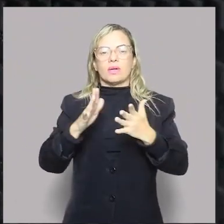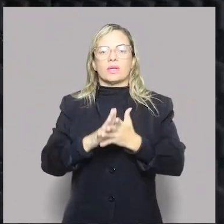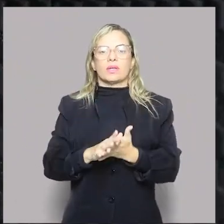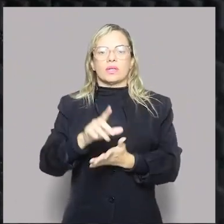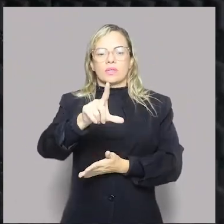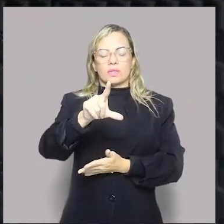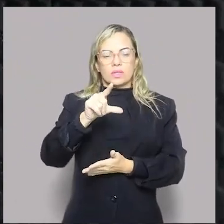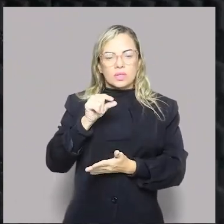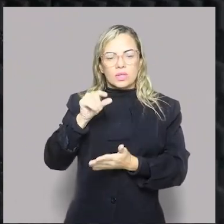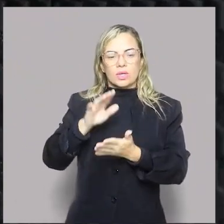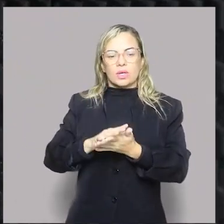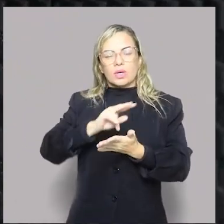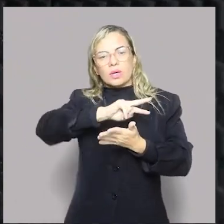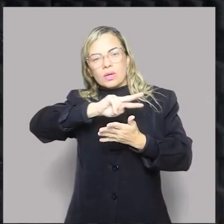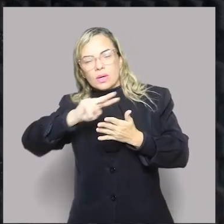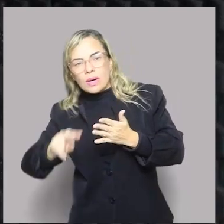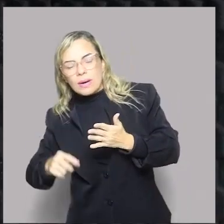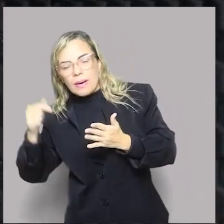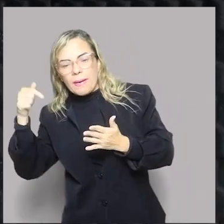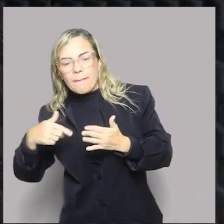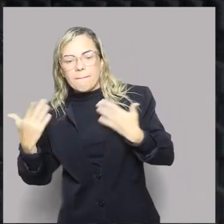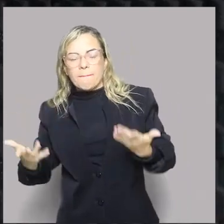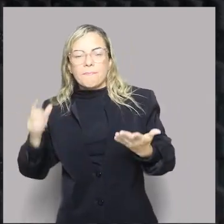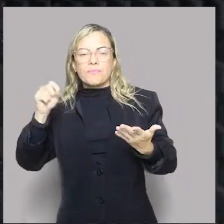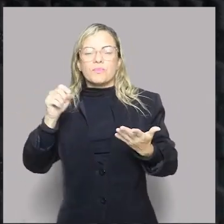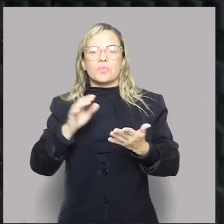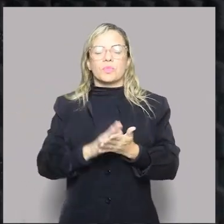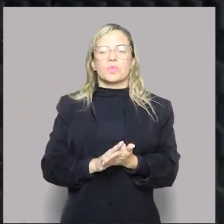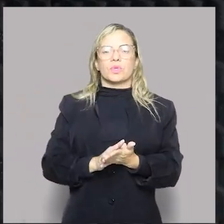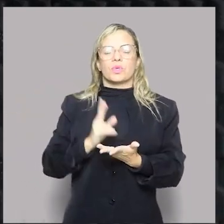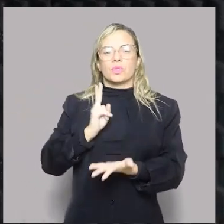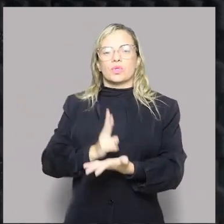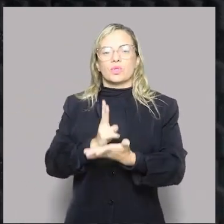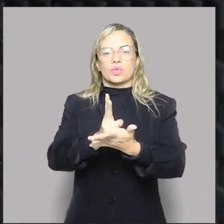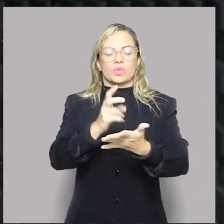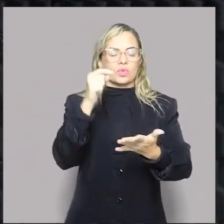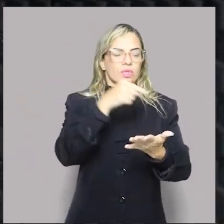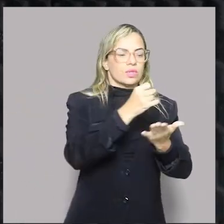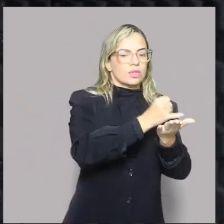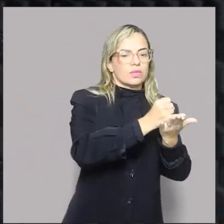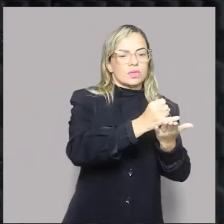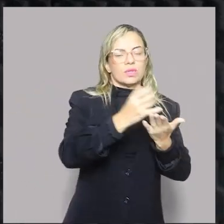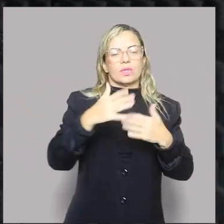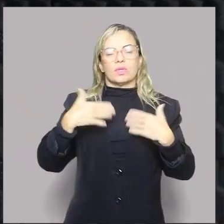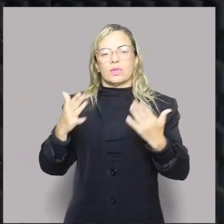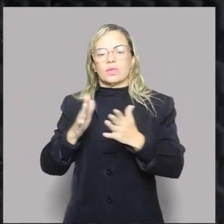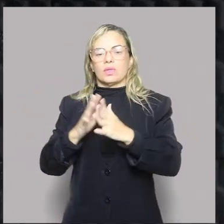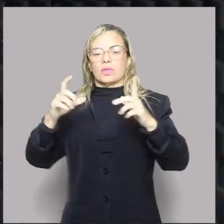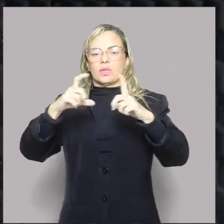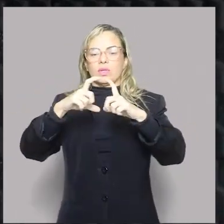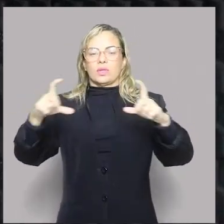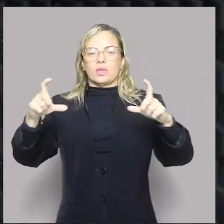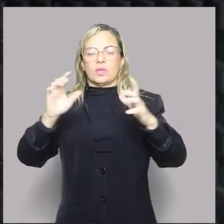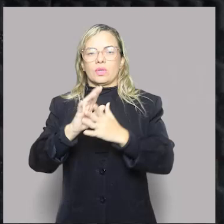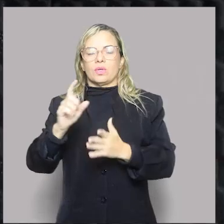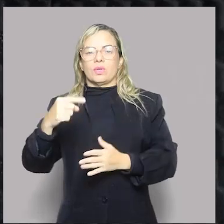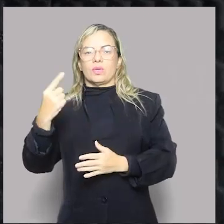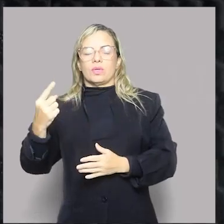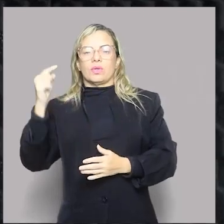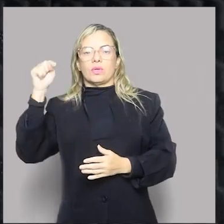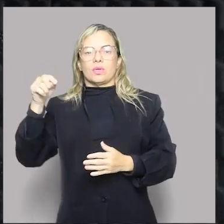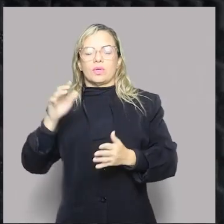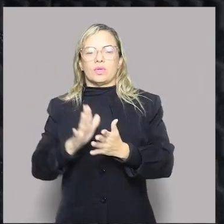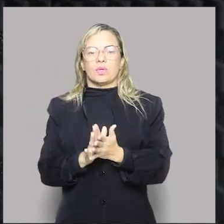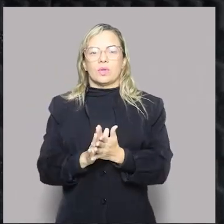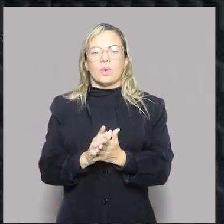modelo exato de uma redação com sucesso, ou seja, de um desenvolvimento com sucesso. Então vamos conhecer. Nós começamos